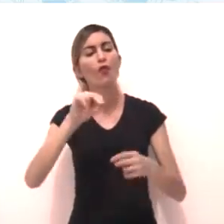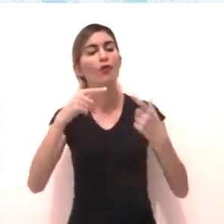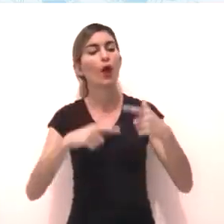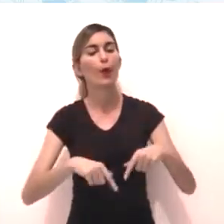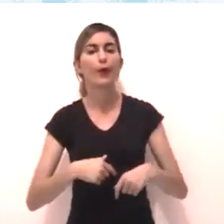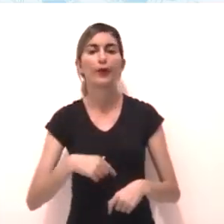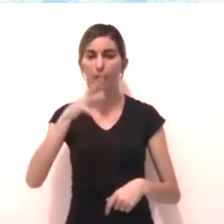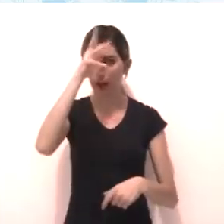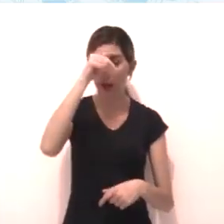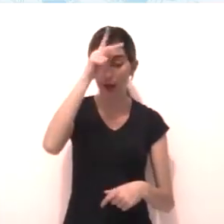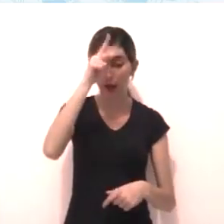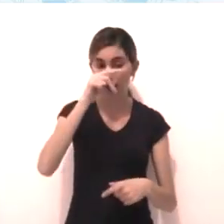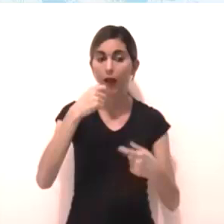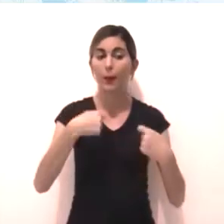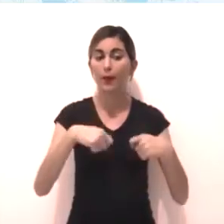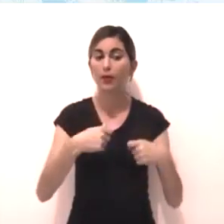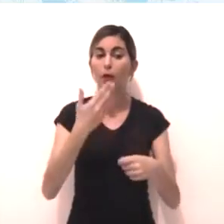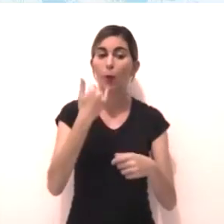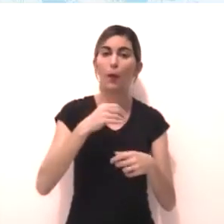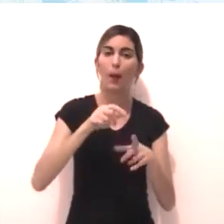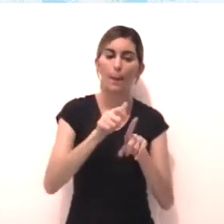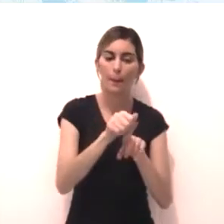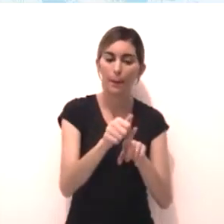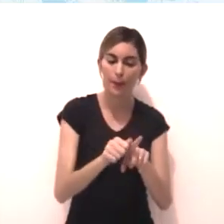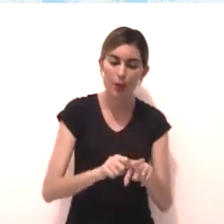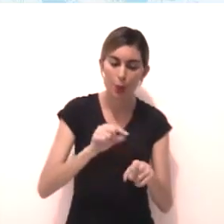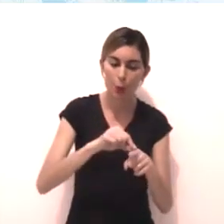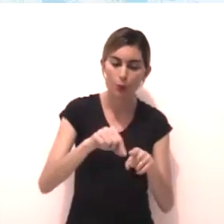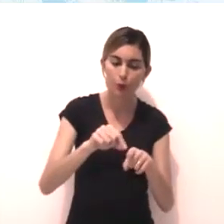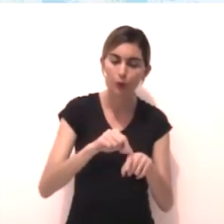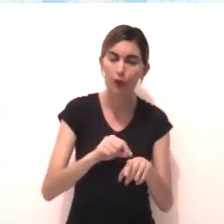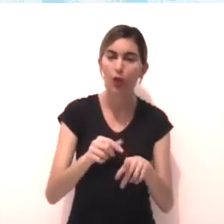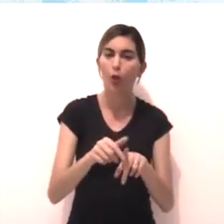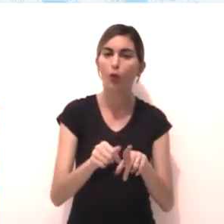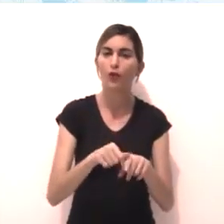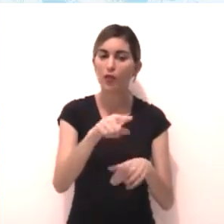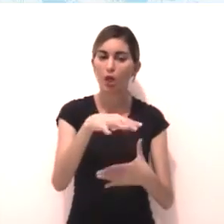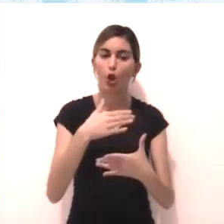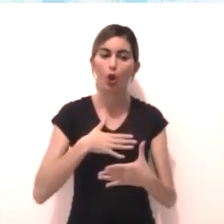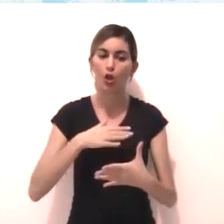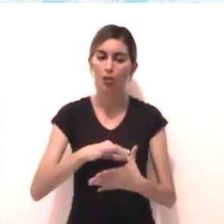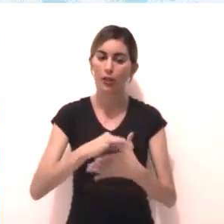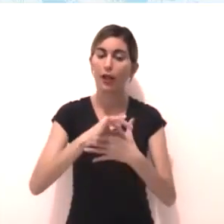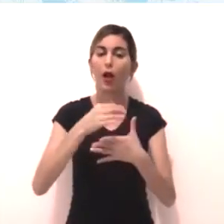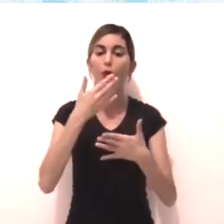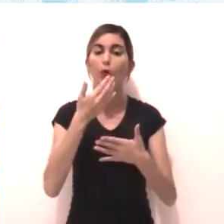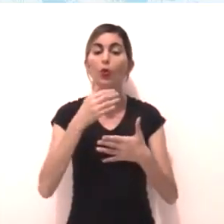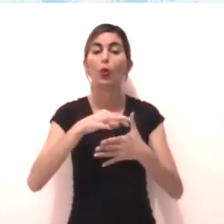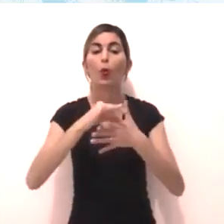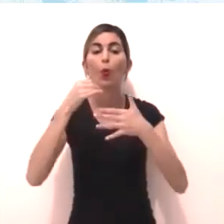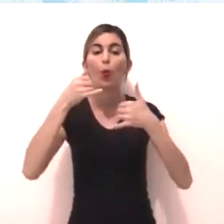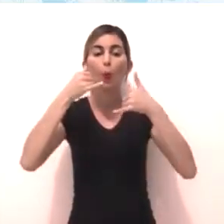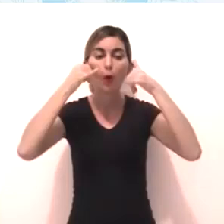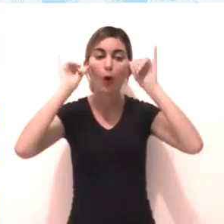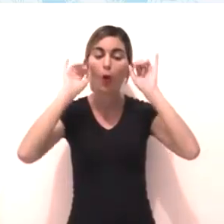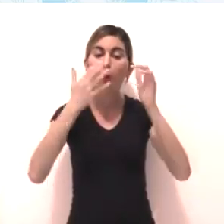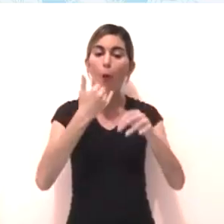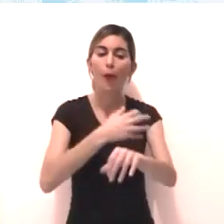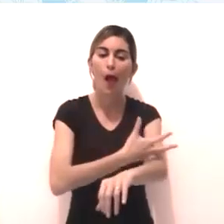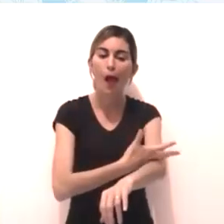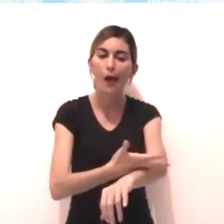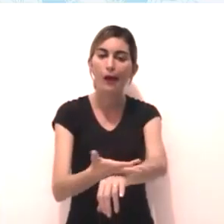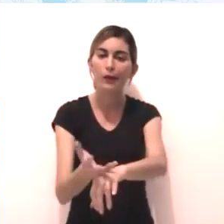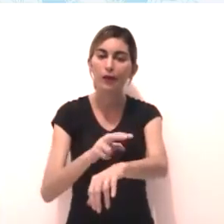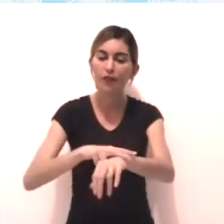ovo, vem da galinha. A galinha precisa comer milho. Você pensa, se você gosta de carne, você pensar no boi. O boi come